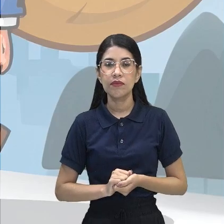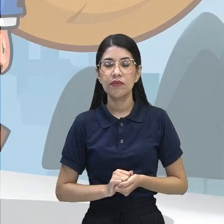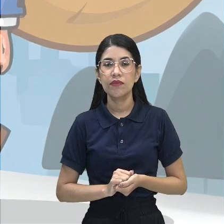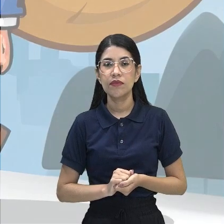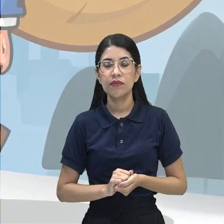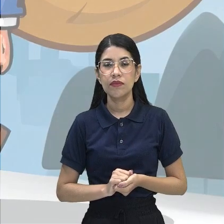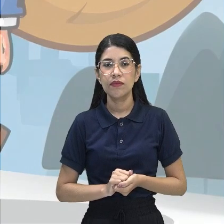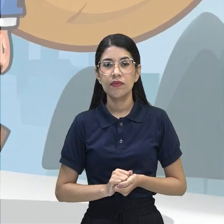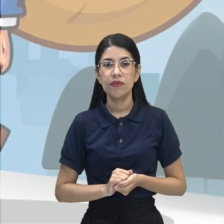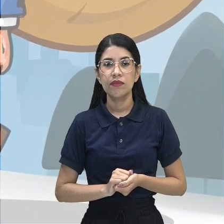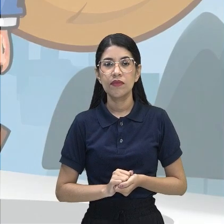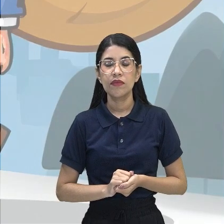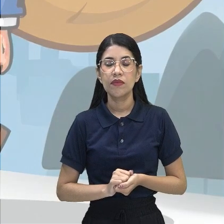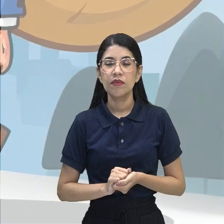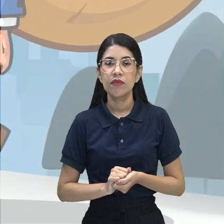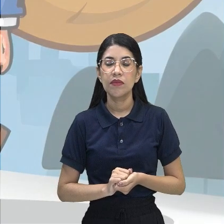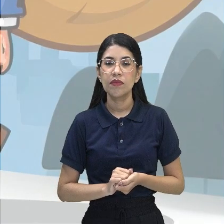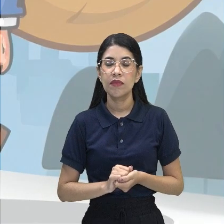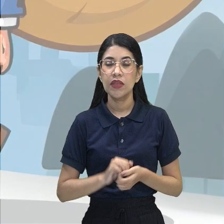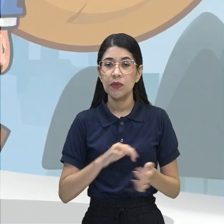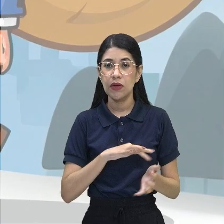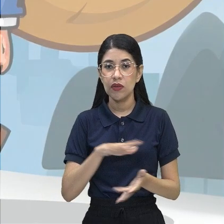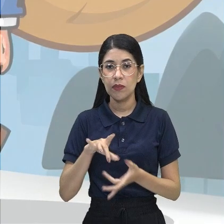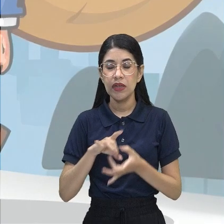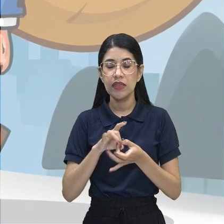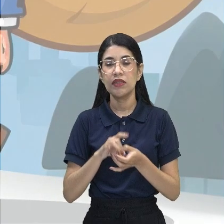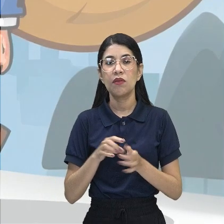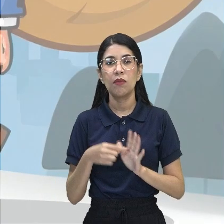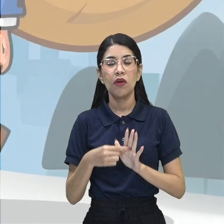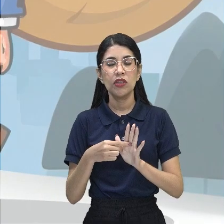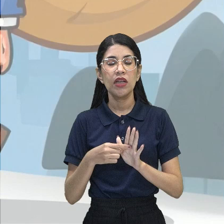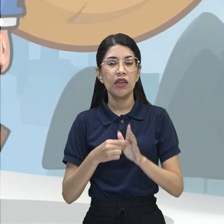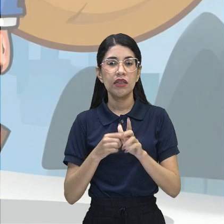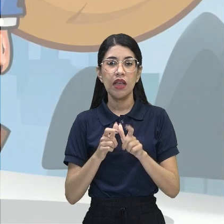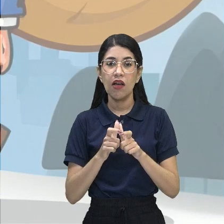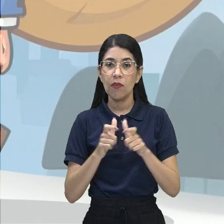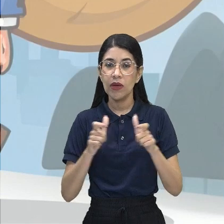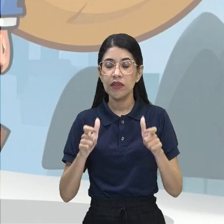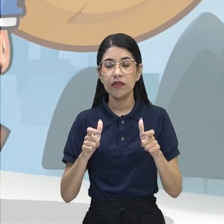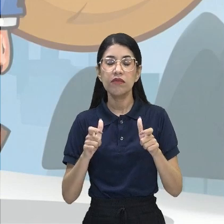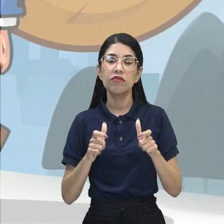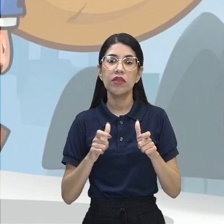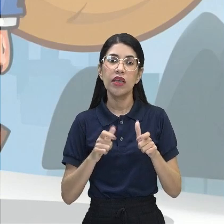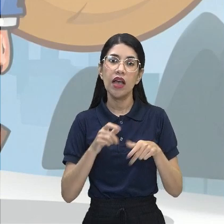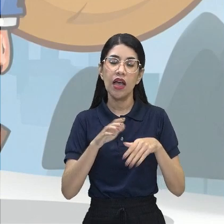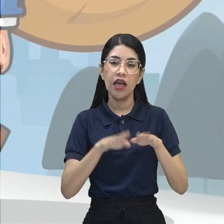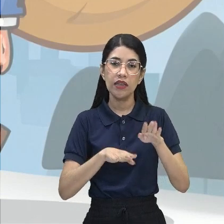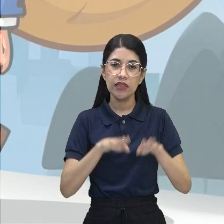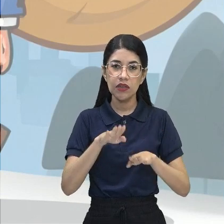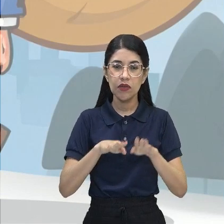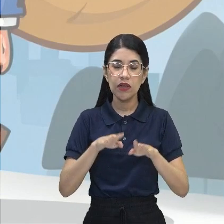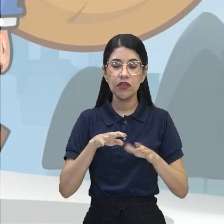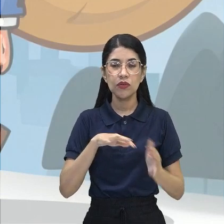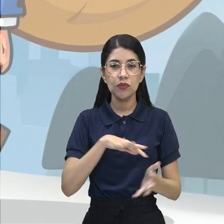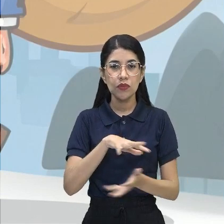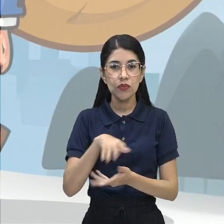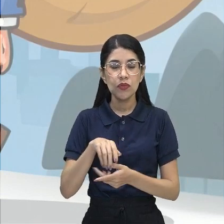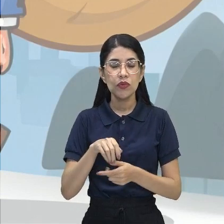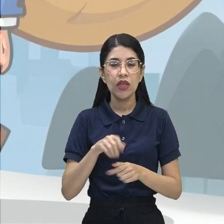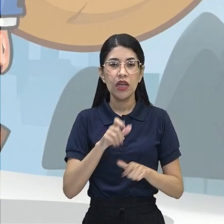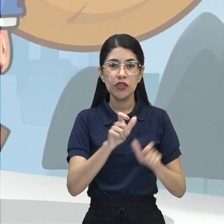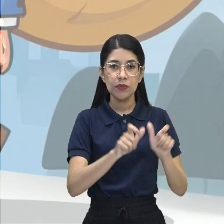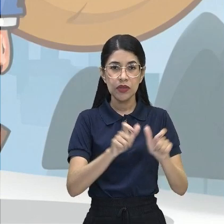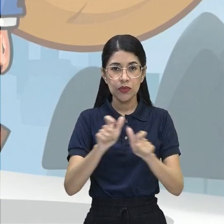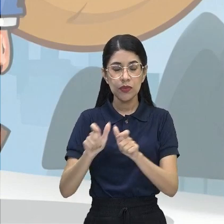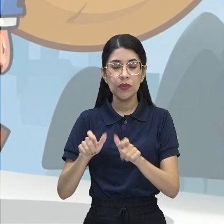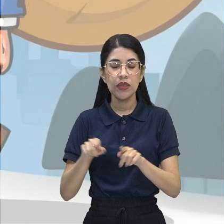ela tem ampliado as desigualdades no mundo, tanto entre as pessoas como entre os